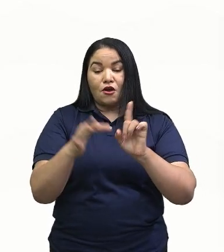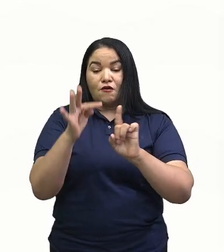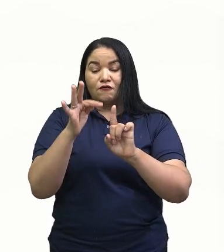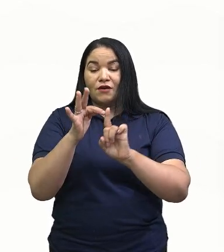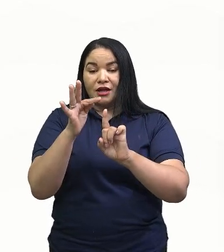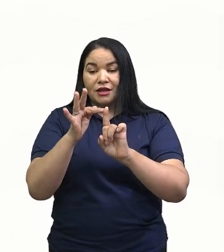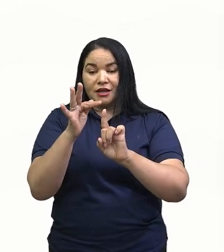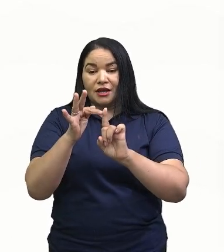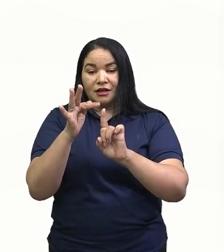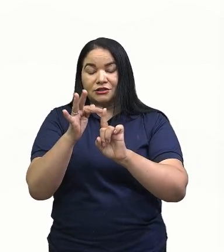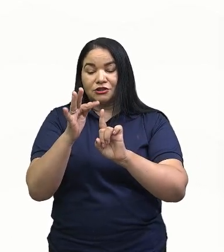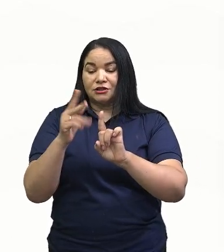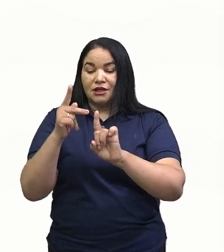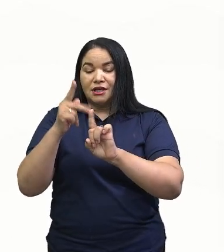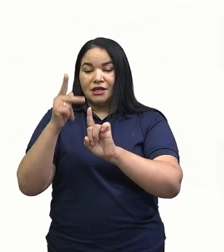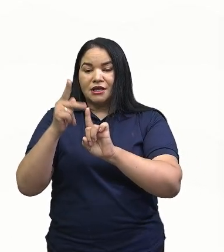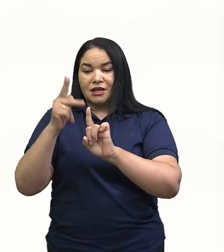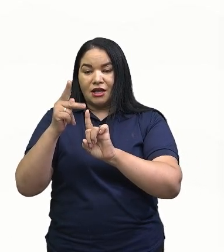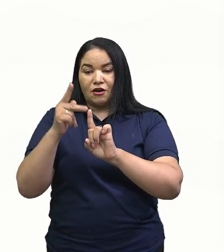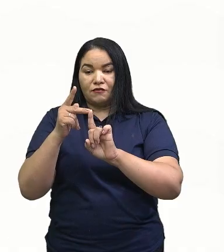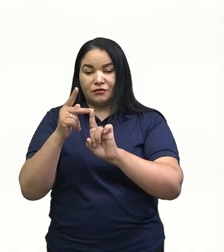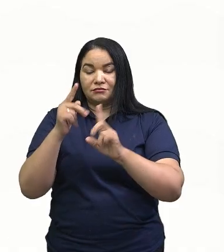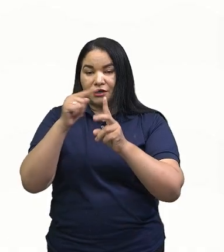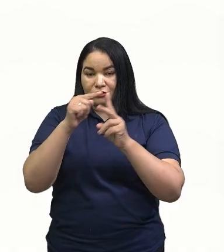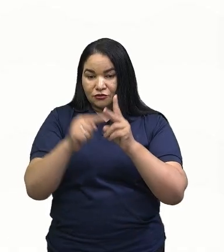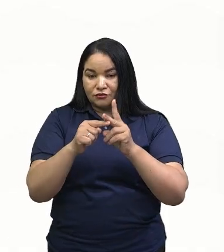Fahrenheit e Kelvin. Aí você tem, ó,